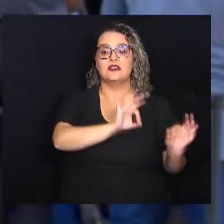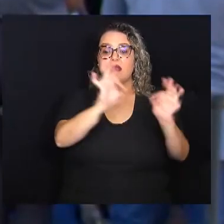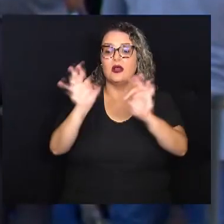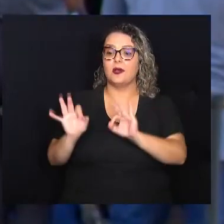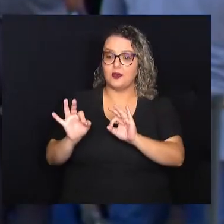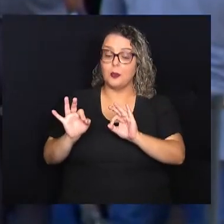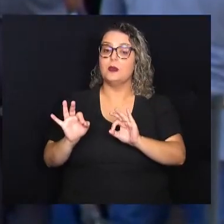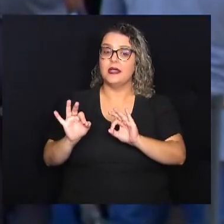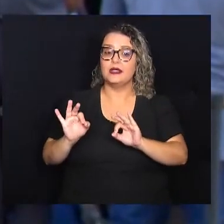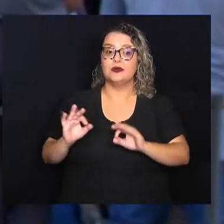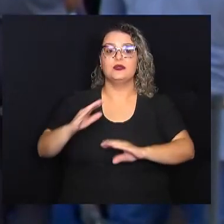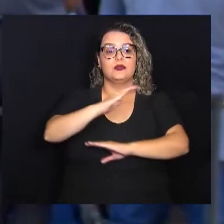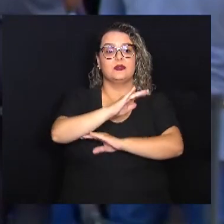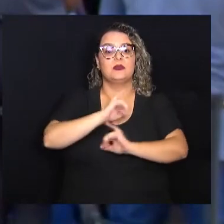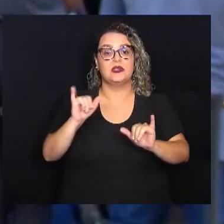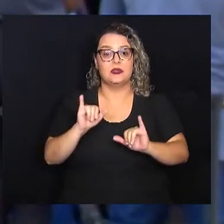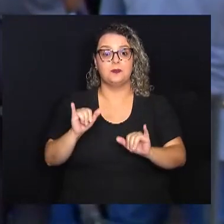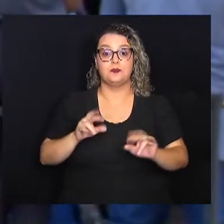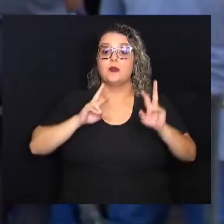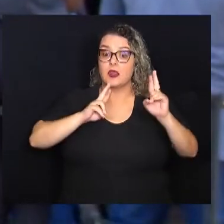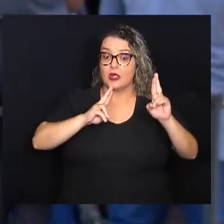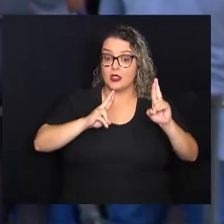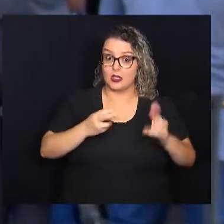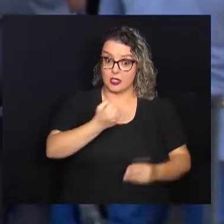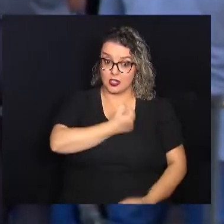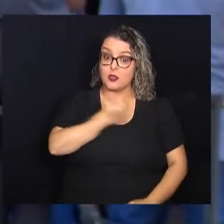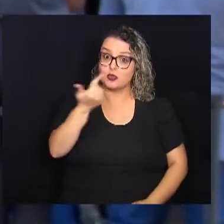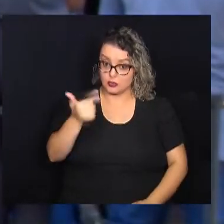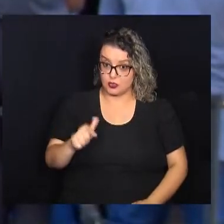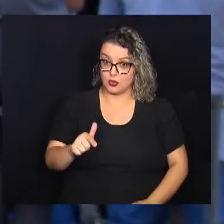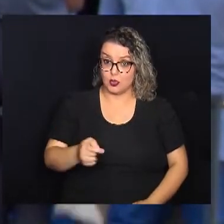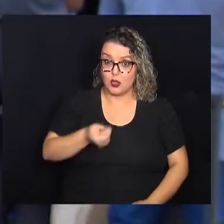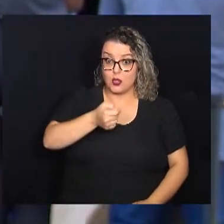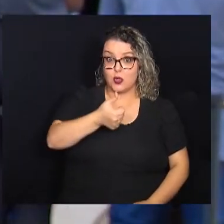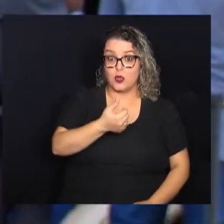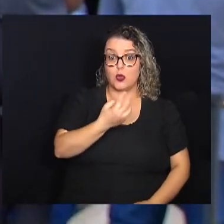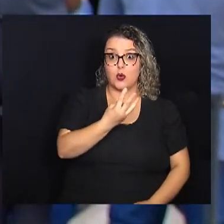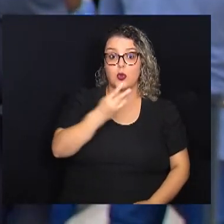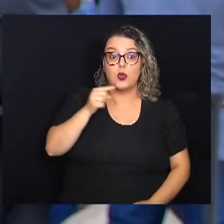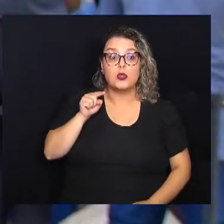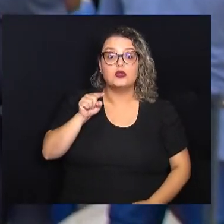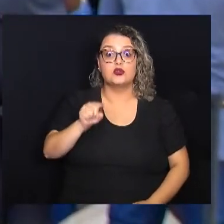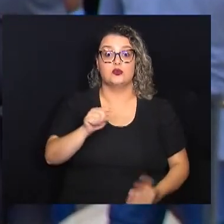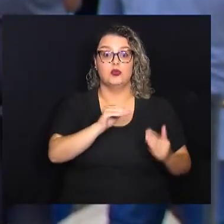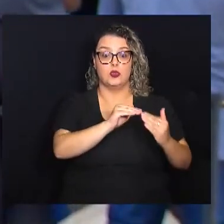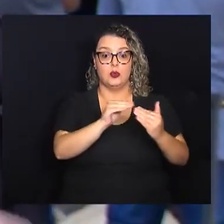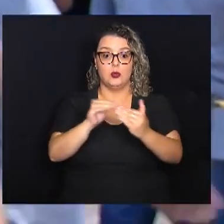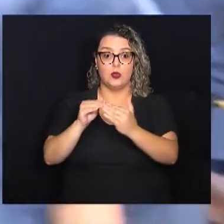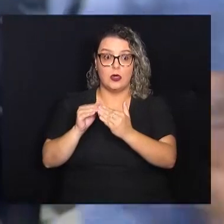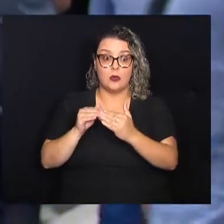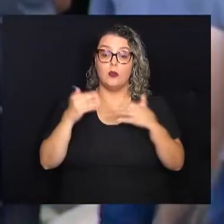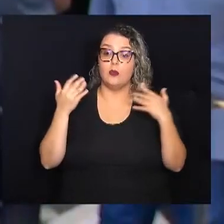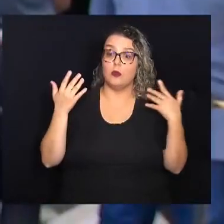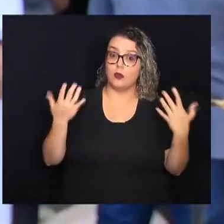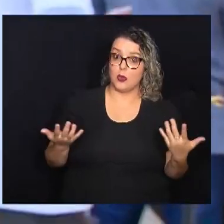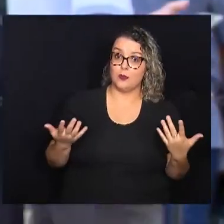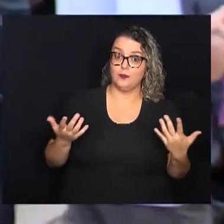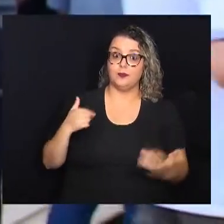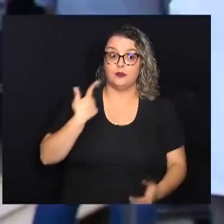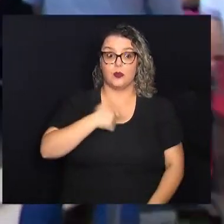de que mais ou menos esse número se repita, quase 3.000 acordos. Bom, a gente